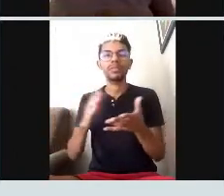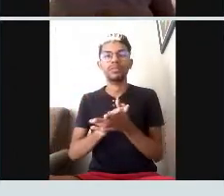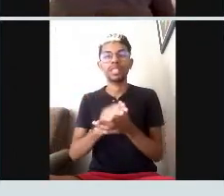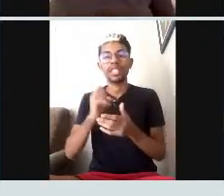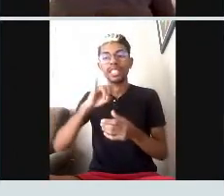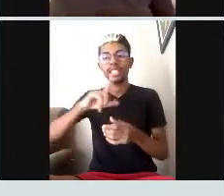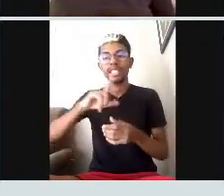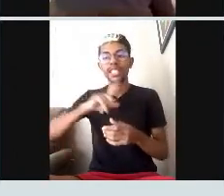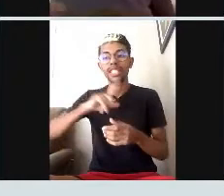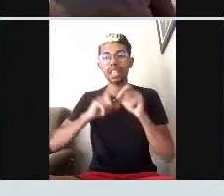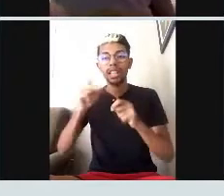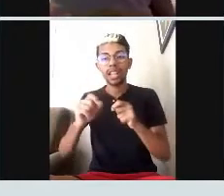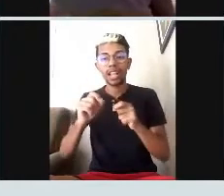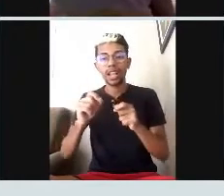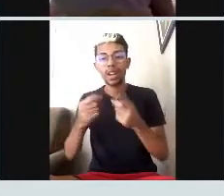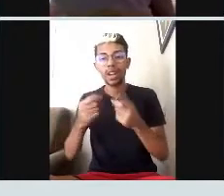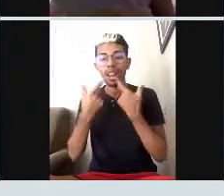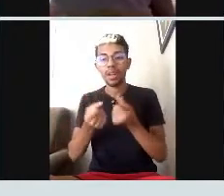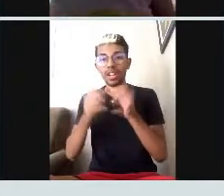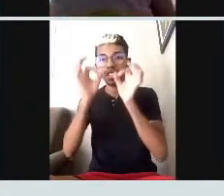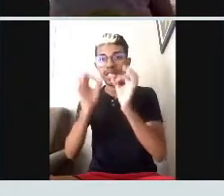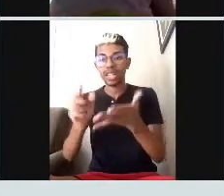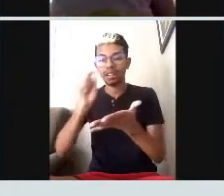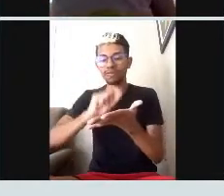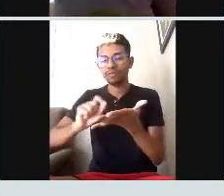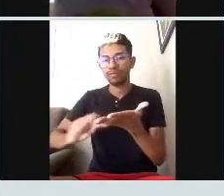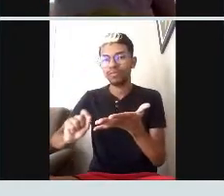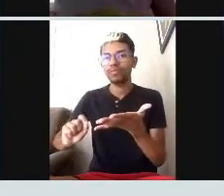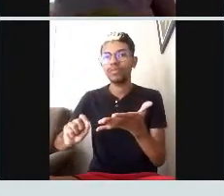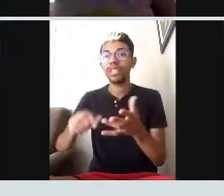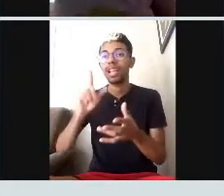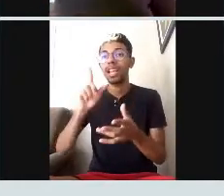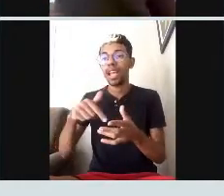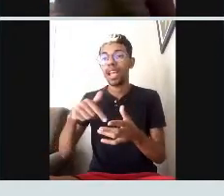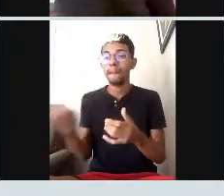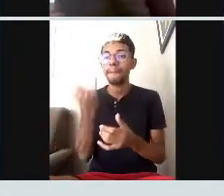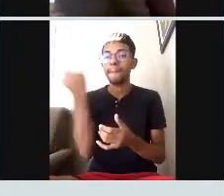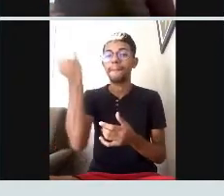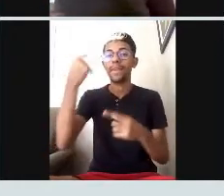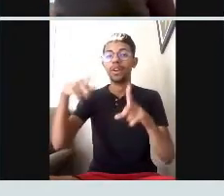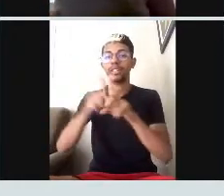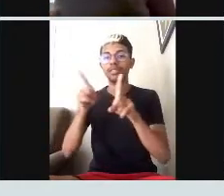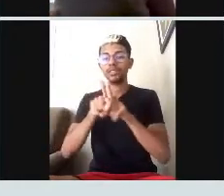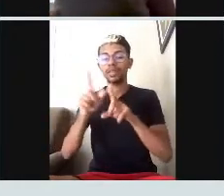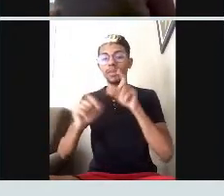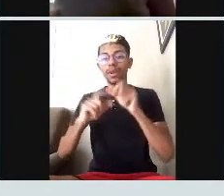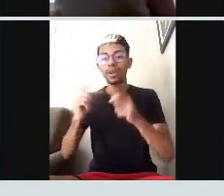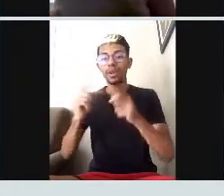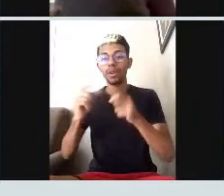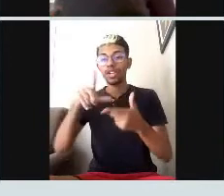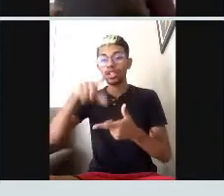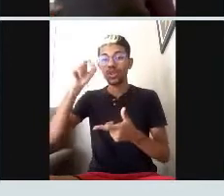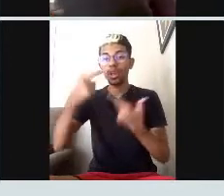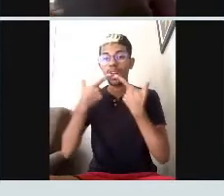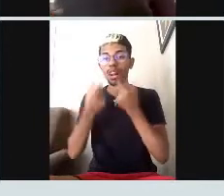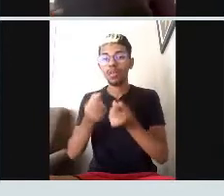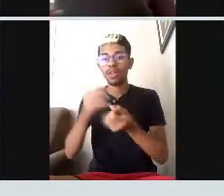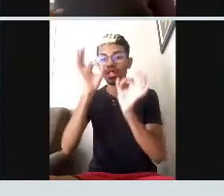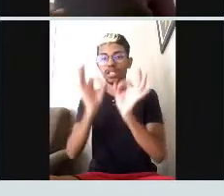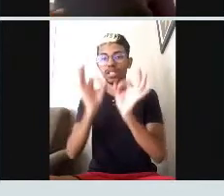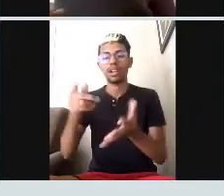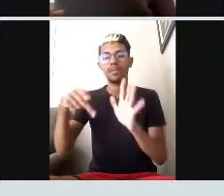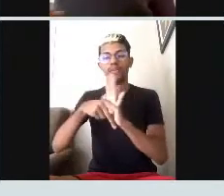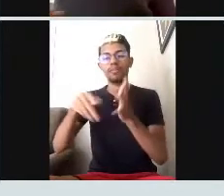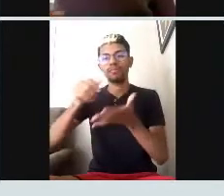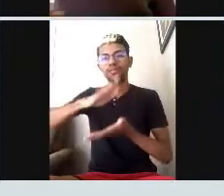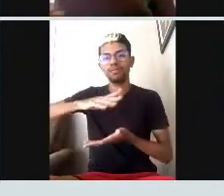vocabulário adequado, escolha vocabular, é muito importante. A gente vai ter até uma aula mais para frente sobre essa questão, né?